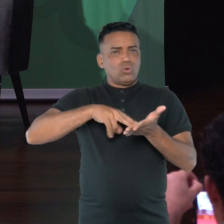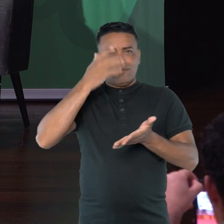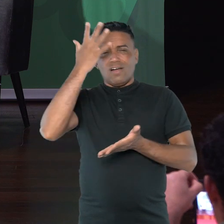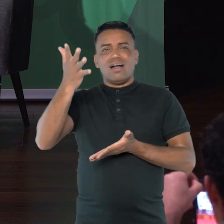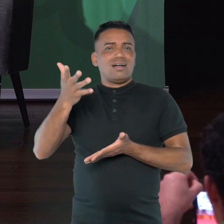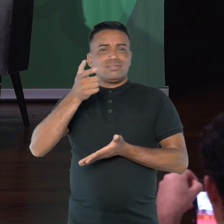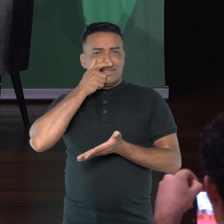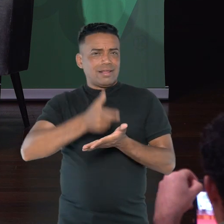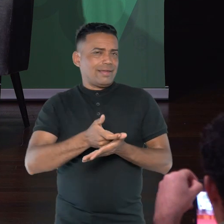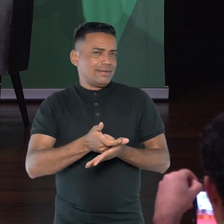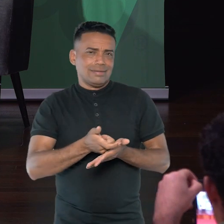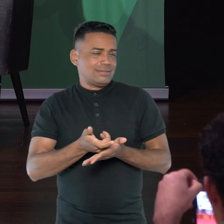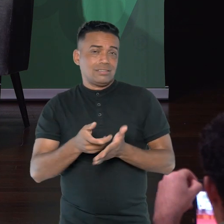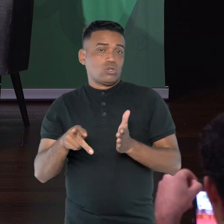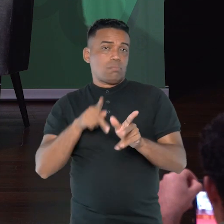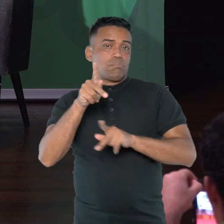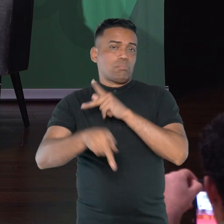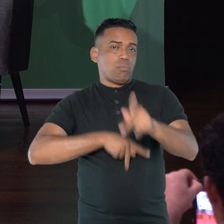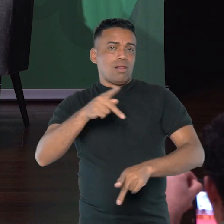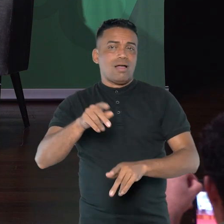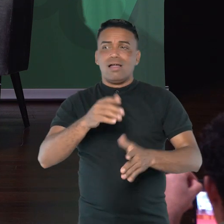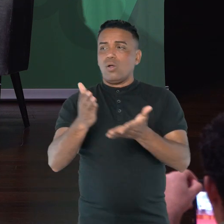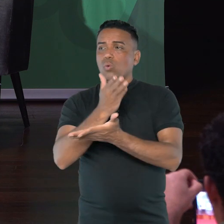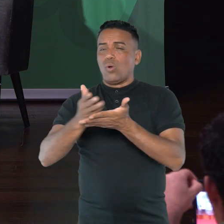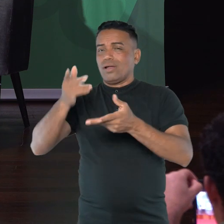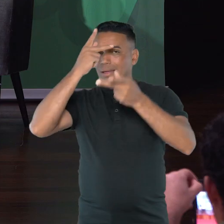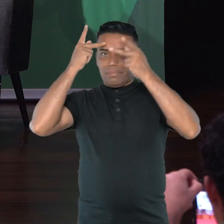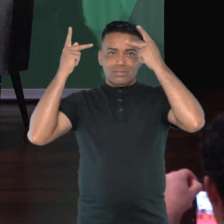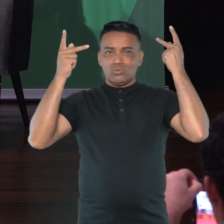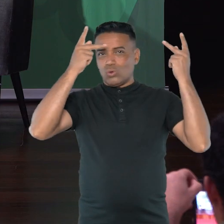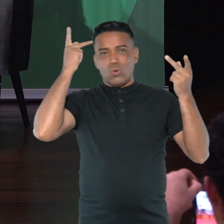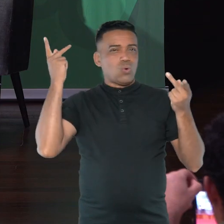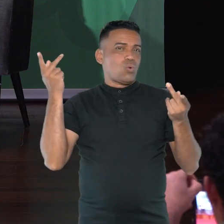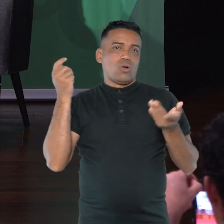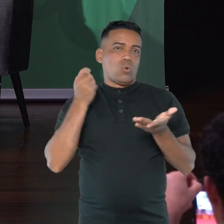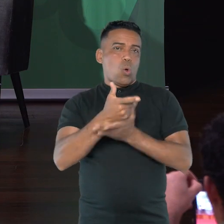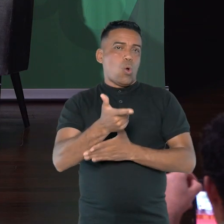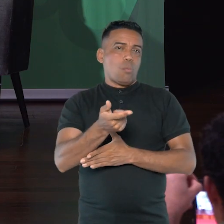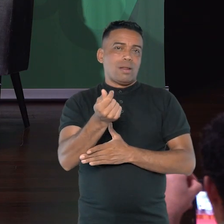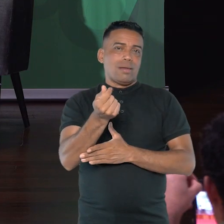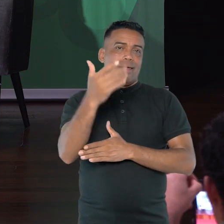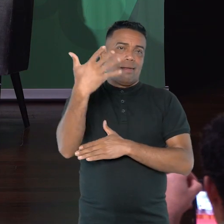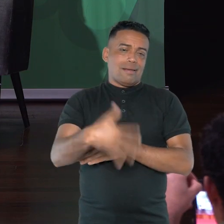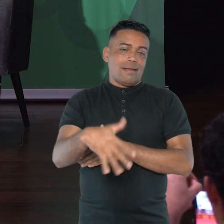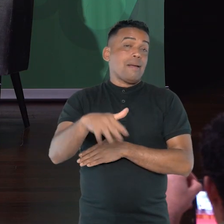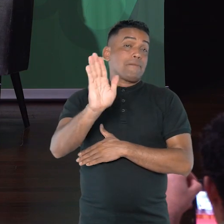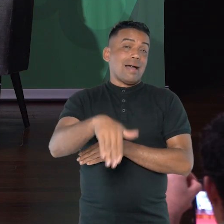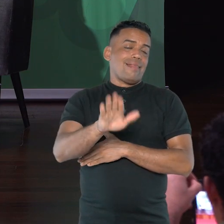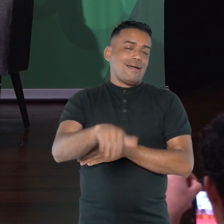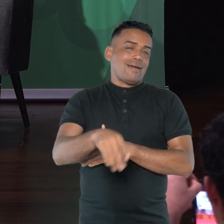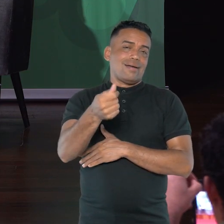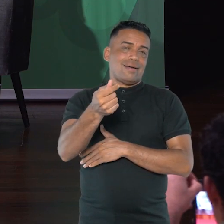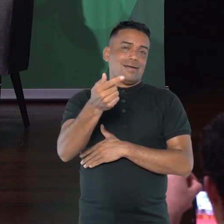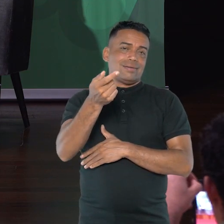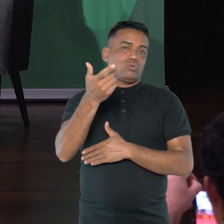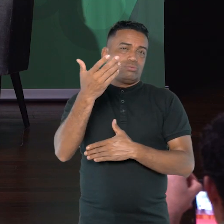prático, mas de cunho essencialmente popular, ao alcance de qualquer um em brochuras de preço módico. Ou seja, eram os primeiros edições